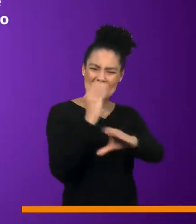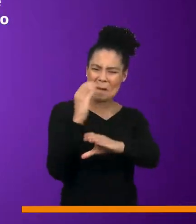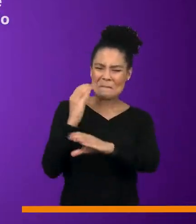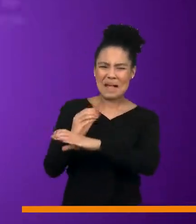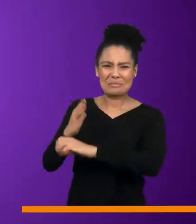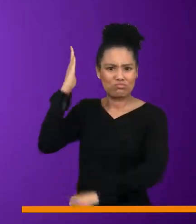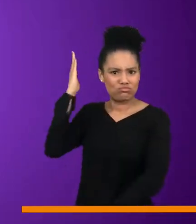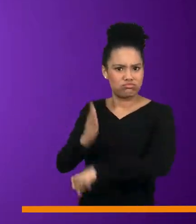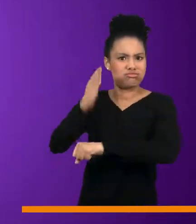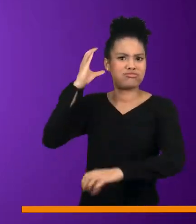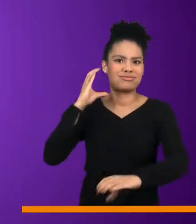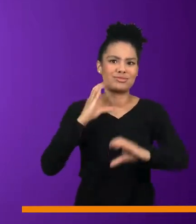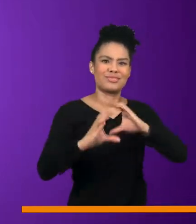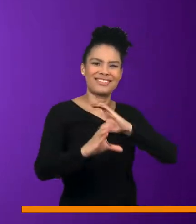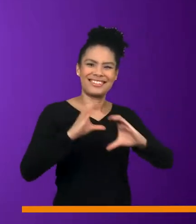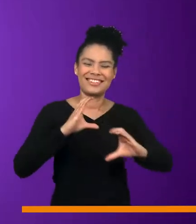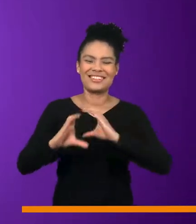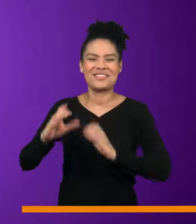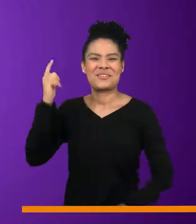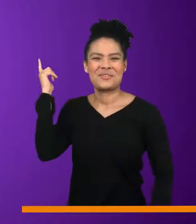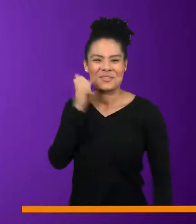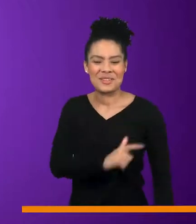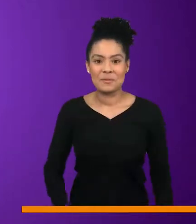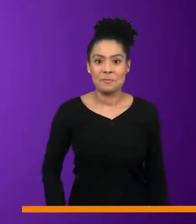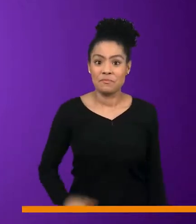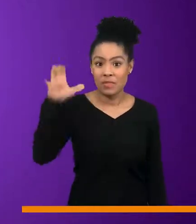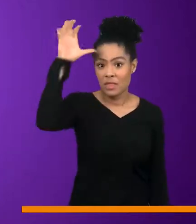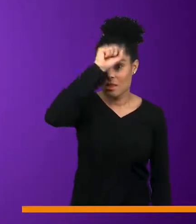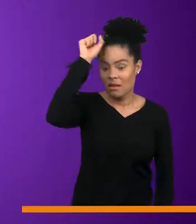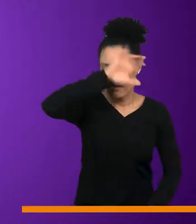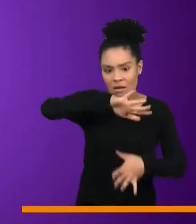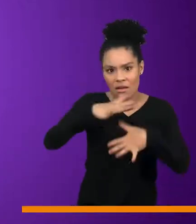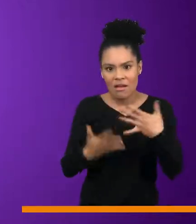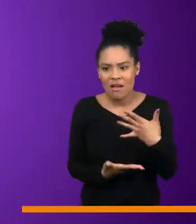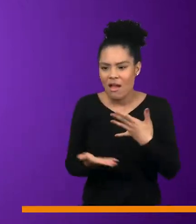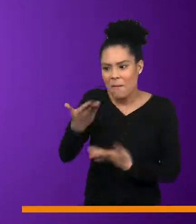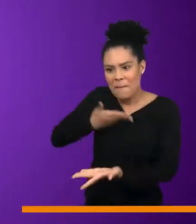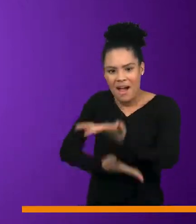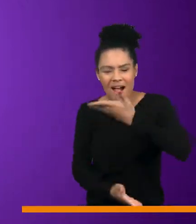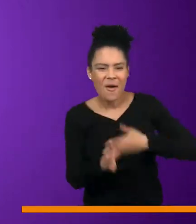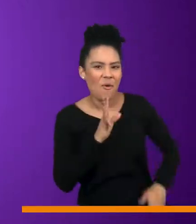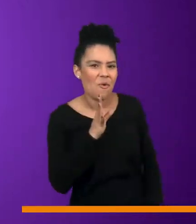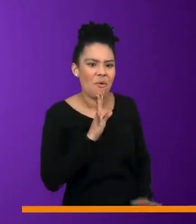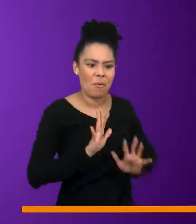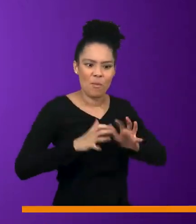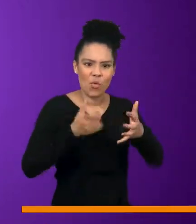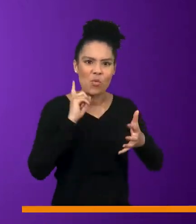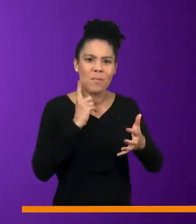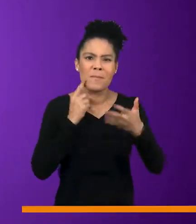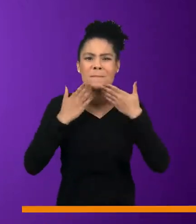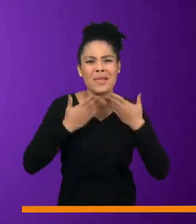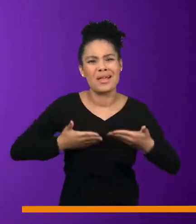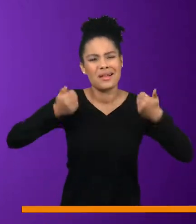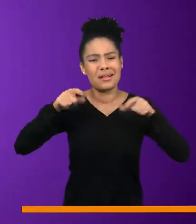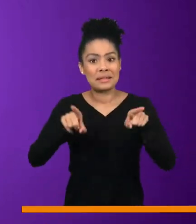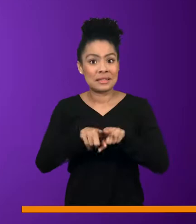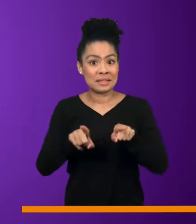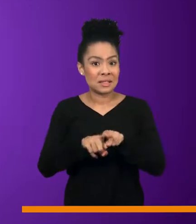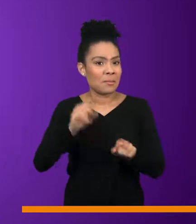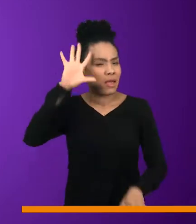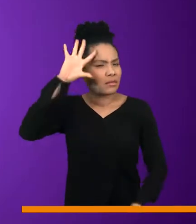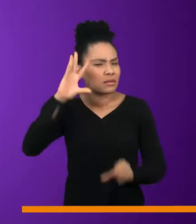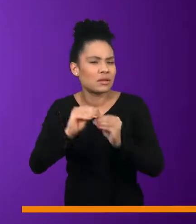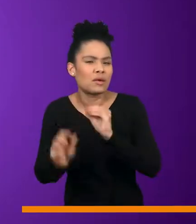comunicação. Aprender a língua brasileira de sinais oportuniza conhecer melhor a comunidade surda. Também faz com que seja possível